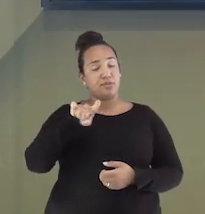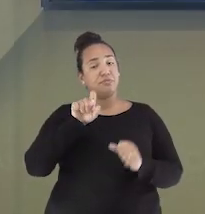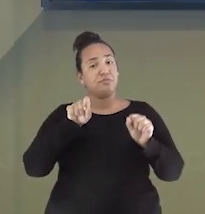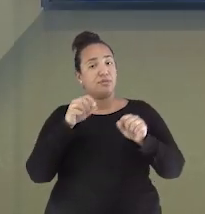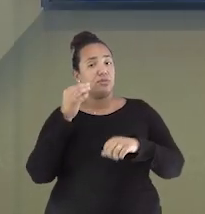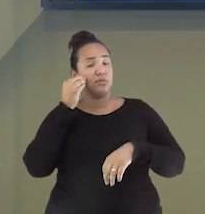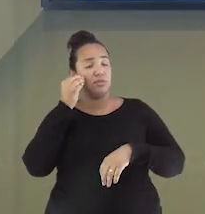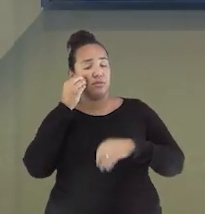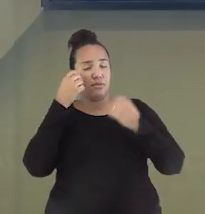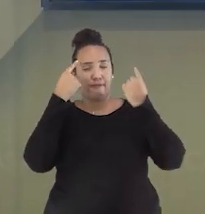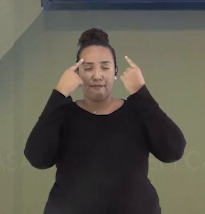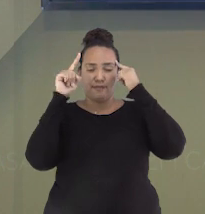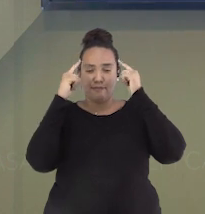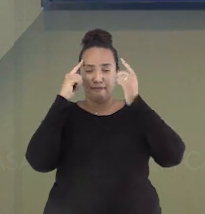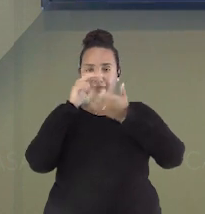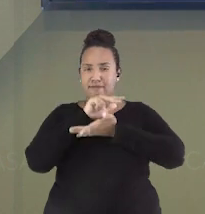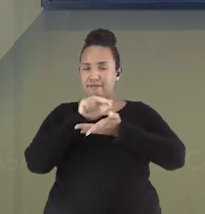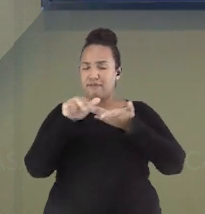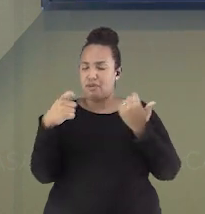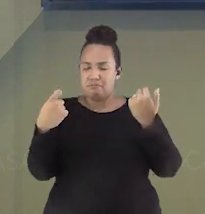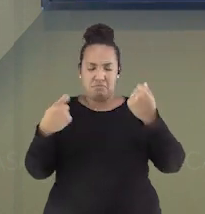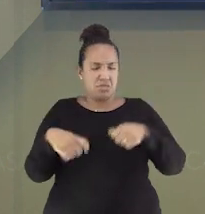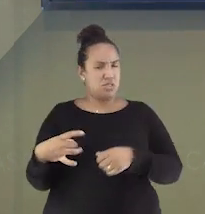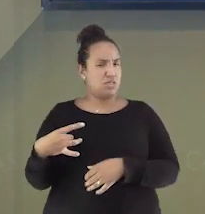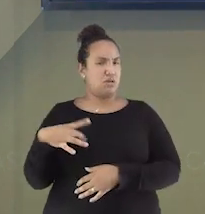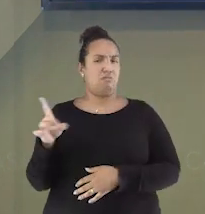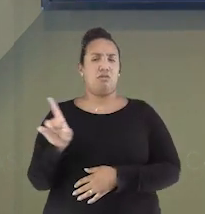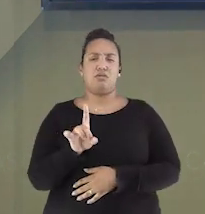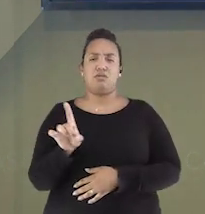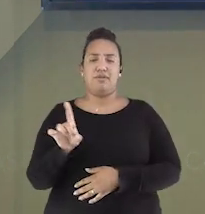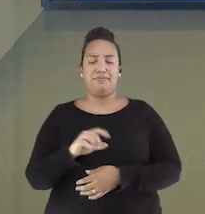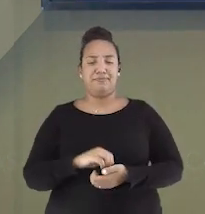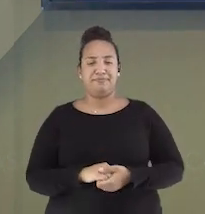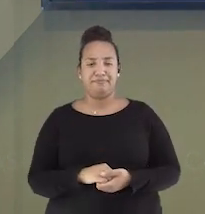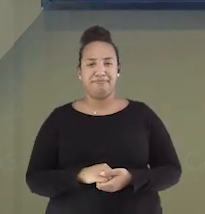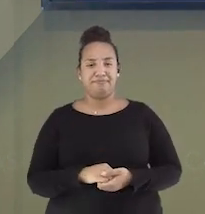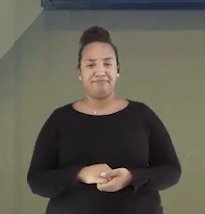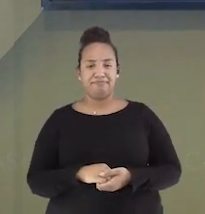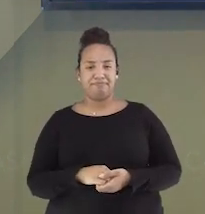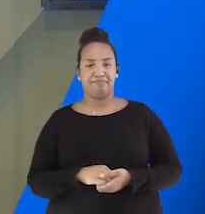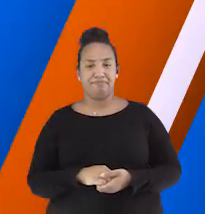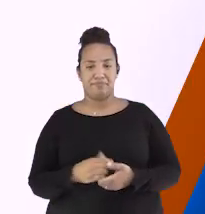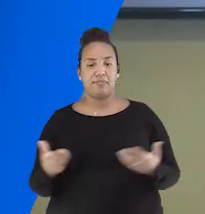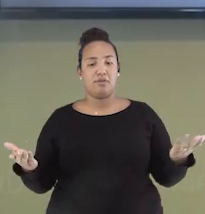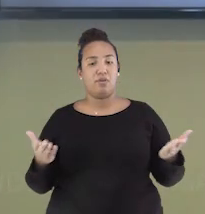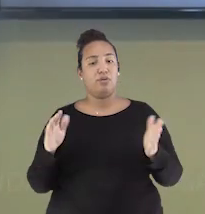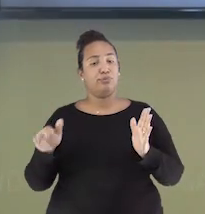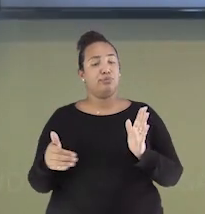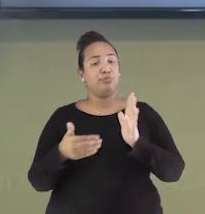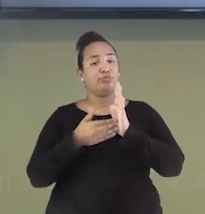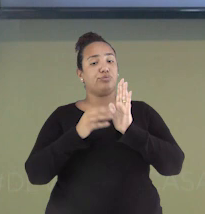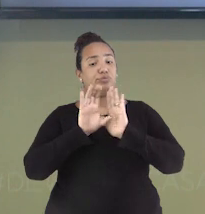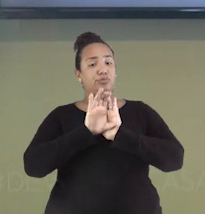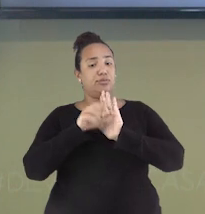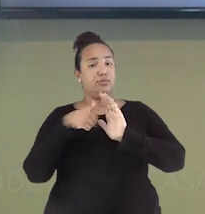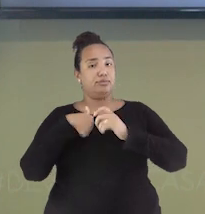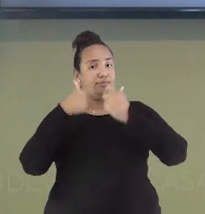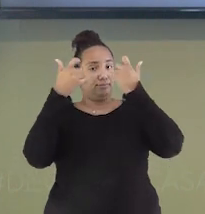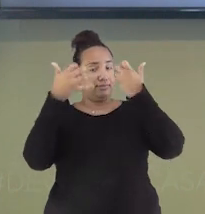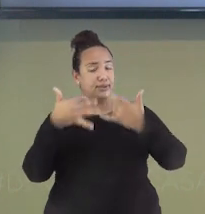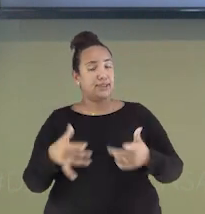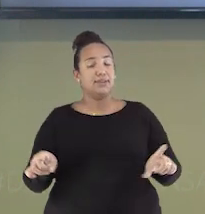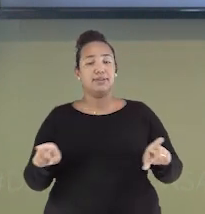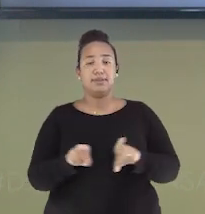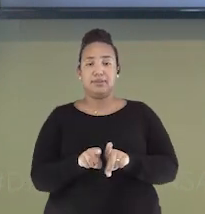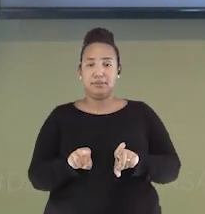aí vocês tentem fazer outras combinações também não tenham medo aproveitem o último conceito que